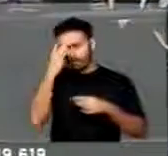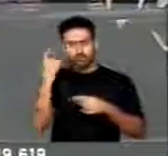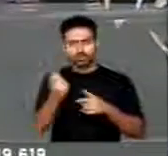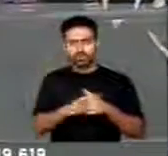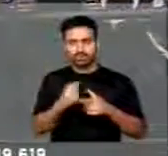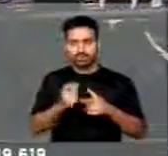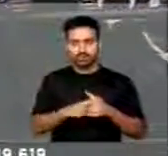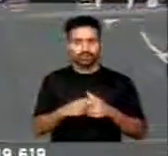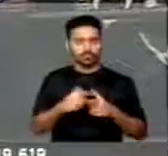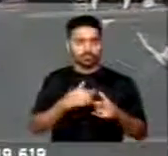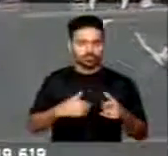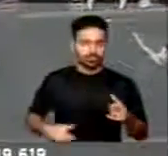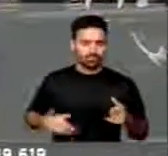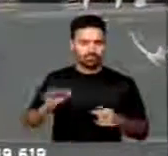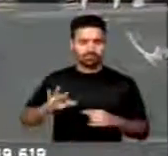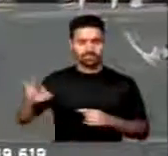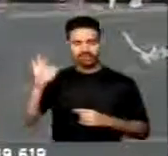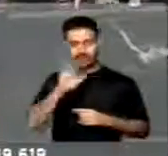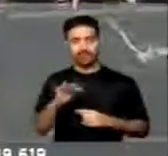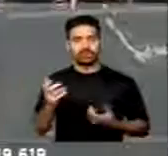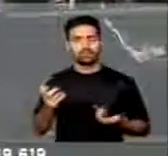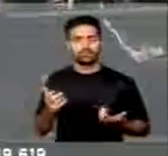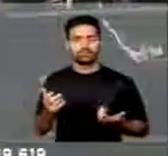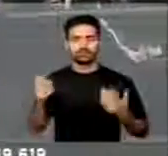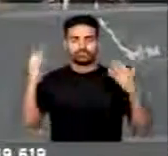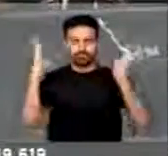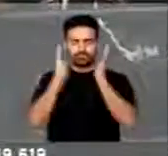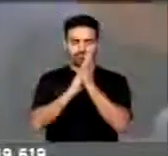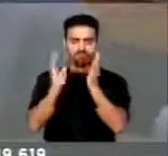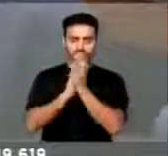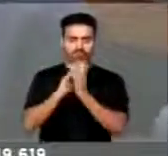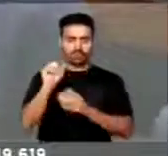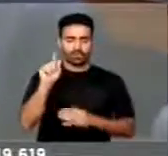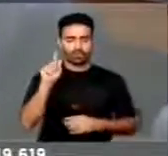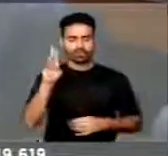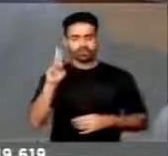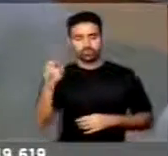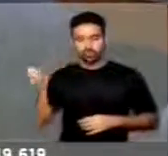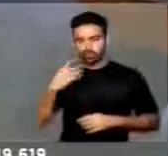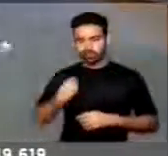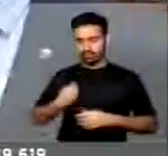impõem mal à União. Viva a AGU no novo tempo do Brasil!